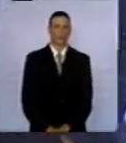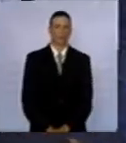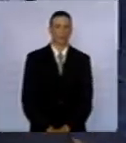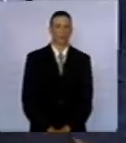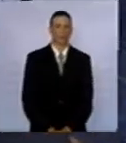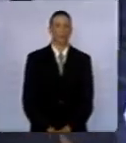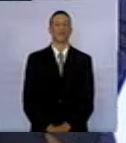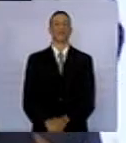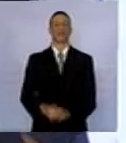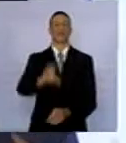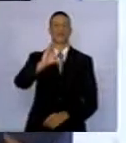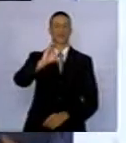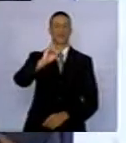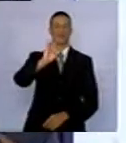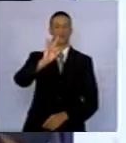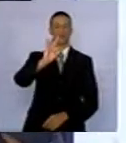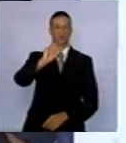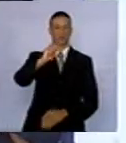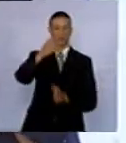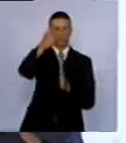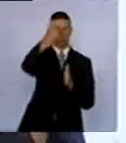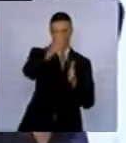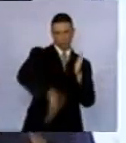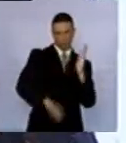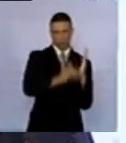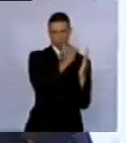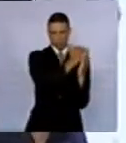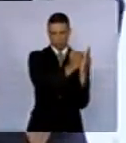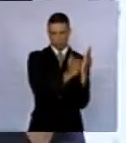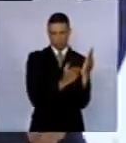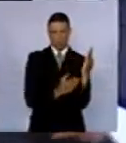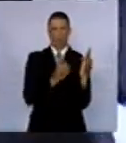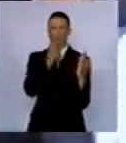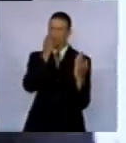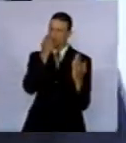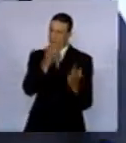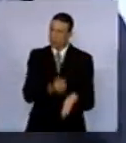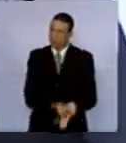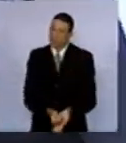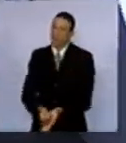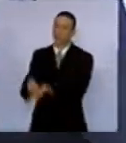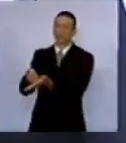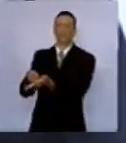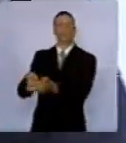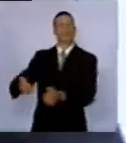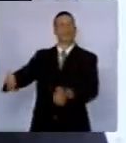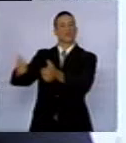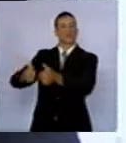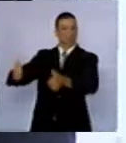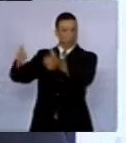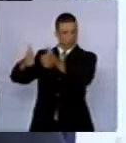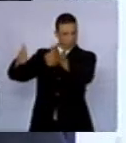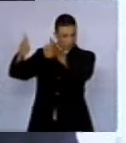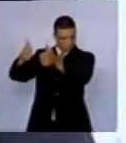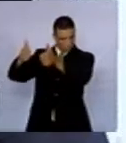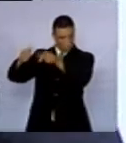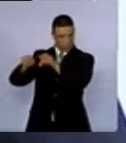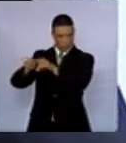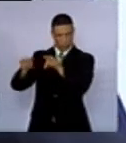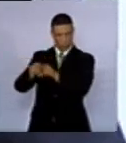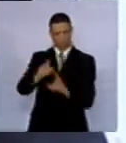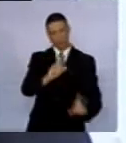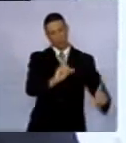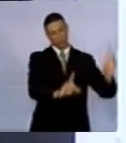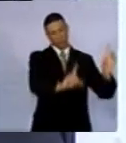Quanto às cotas de programação, são muitos os seus efeitos benéficos. Uma demanda mínima por conteúdos audiovisuais